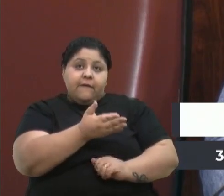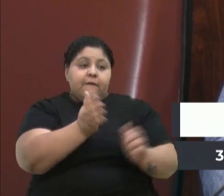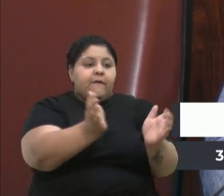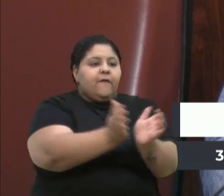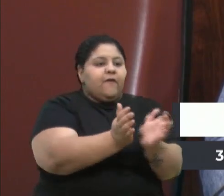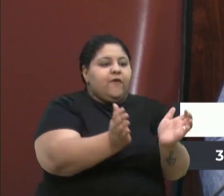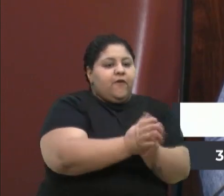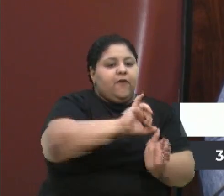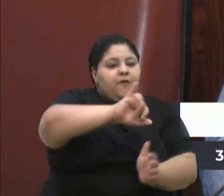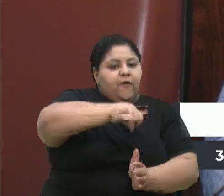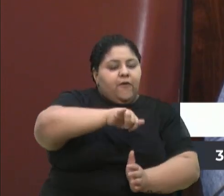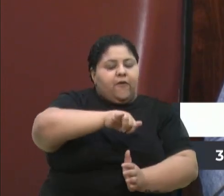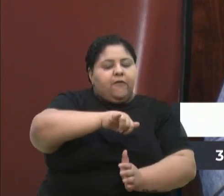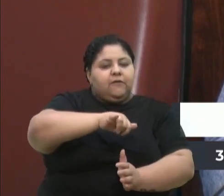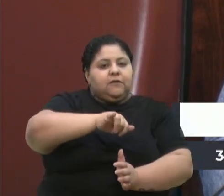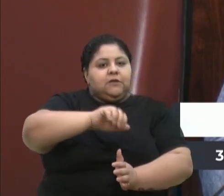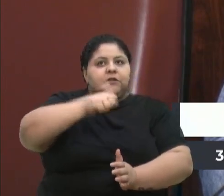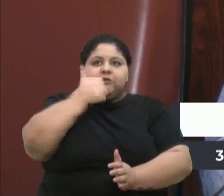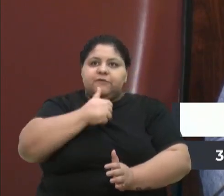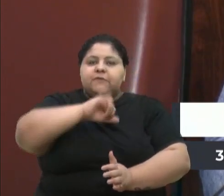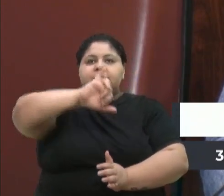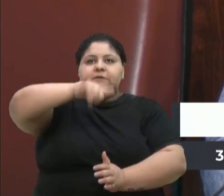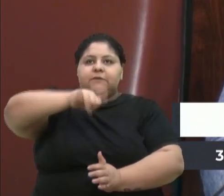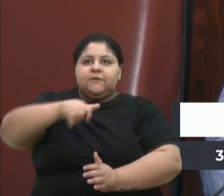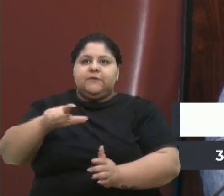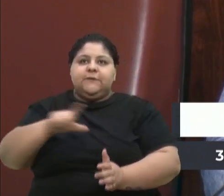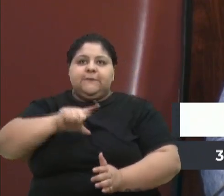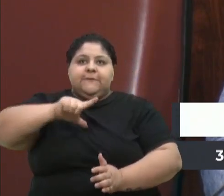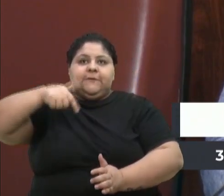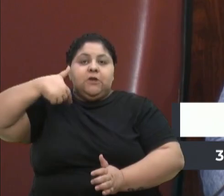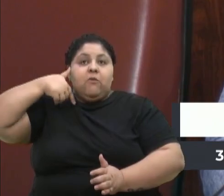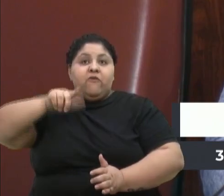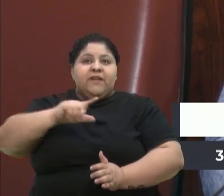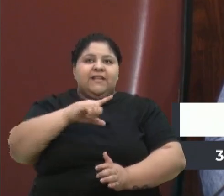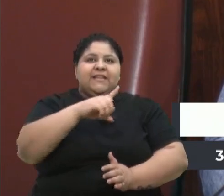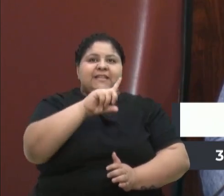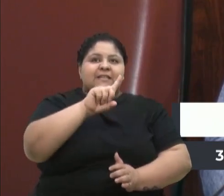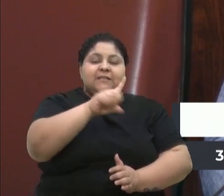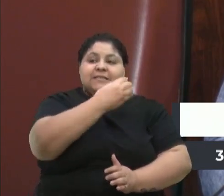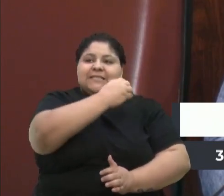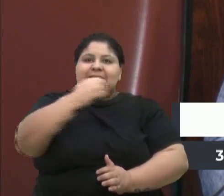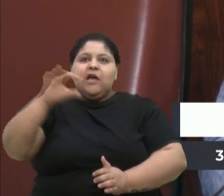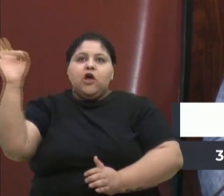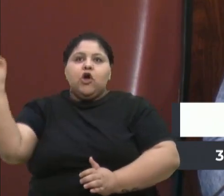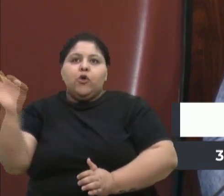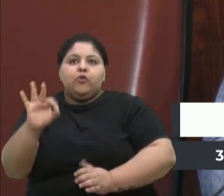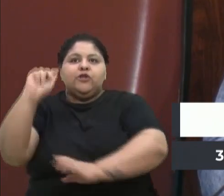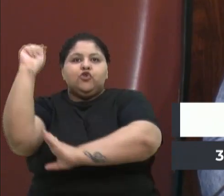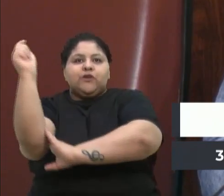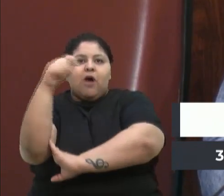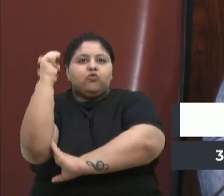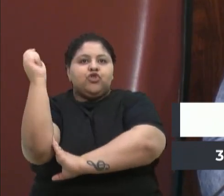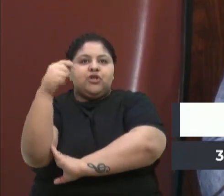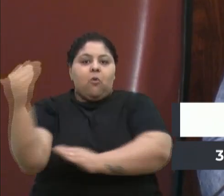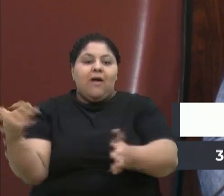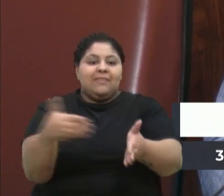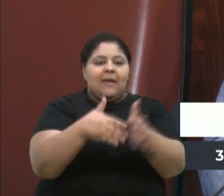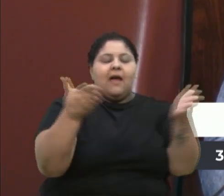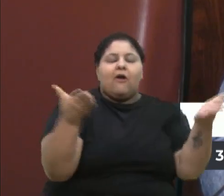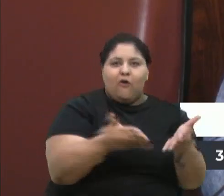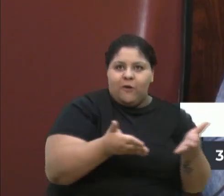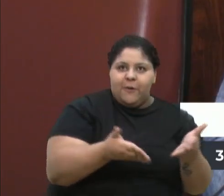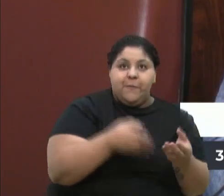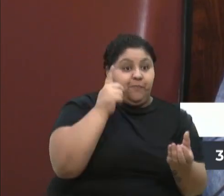Clube Juventude tem um aproveitamento de 100% no gauchão até agora. Ontem combinamos, inclusive, né, presidente, que